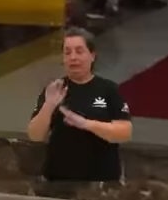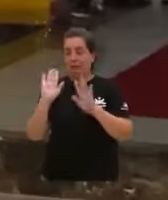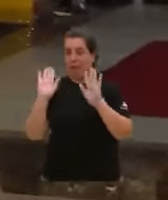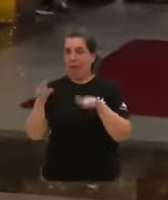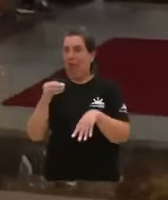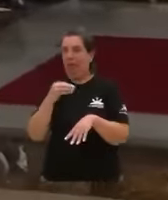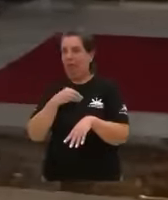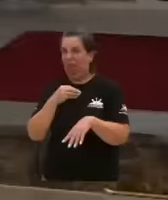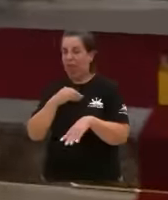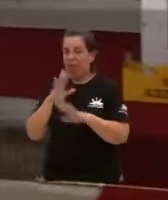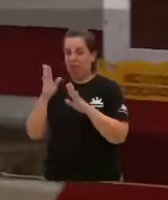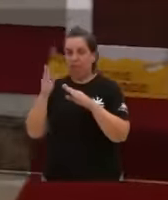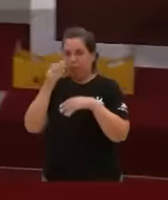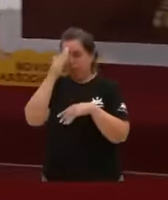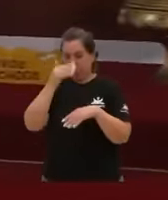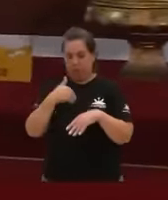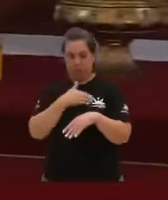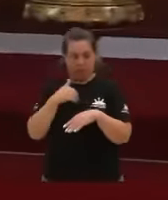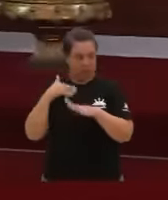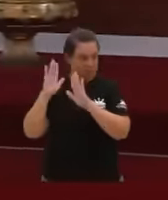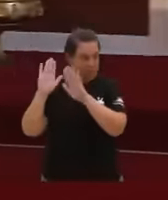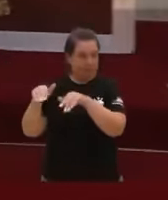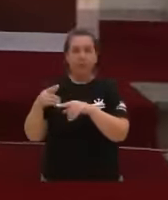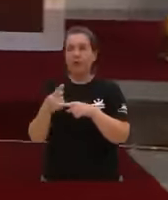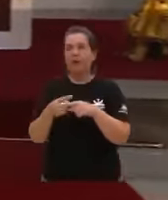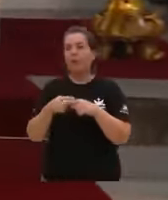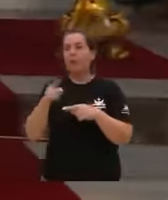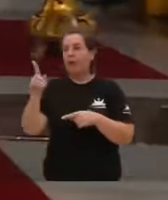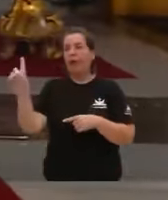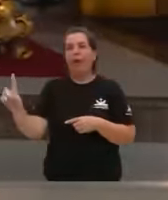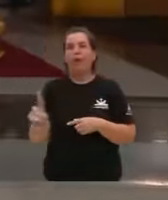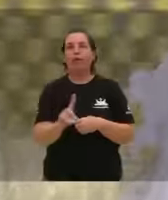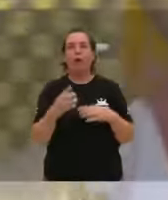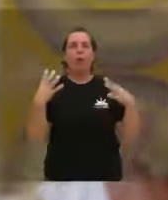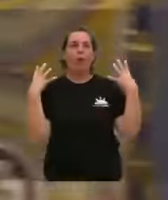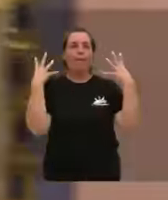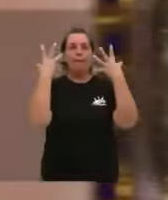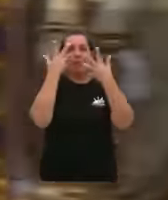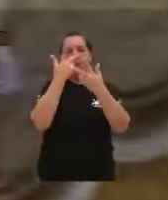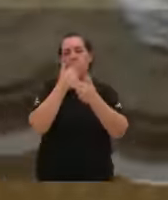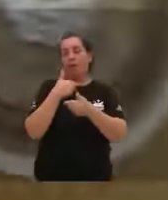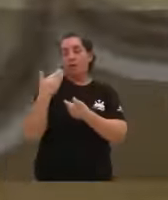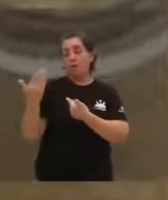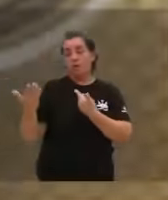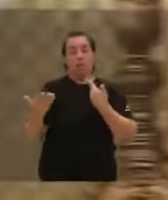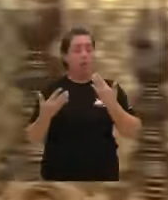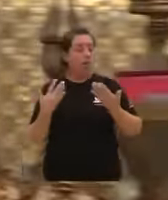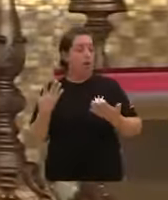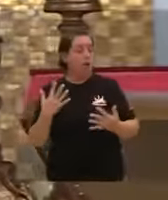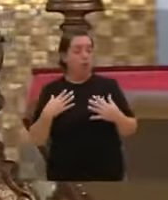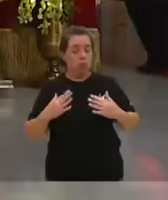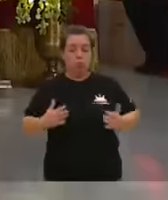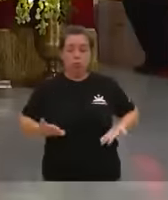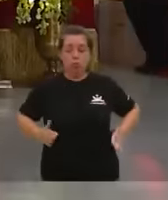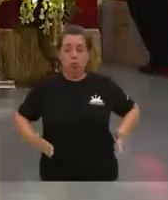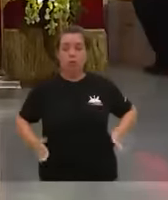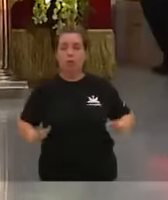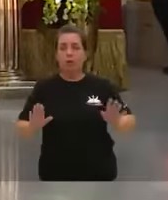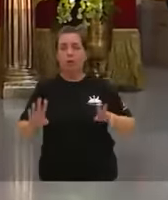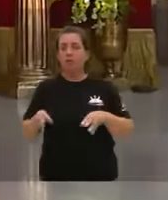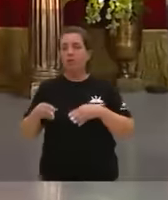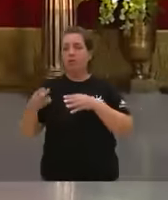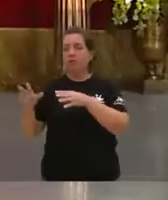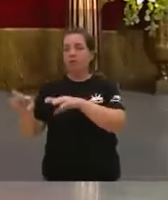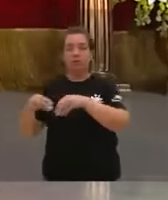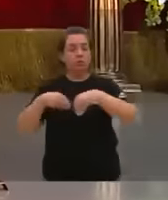Credo, padre. Porque ela veio com a beleza dela e trouxe todos